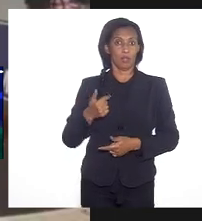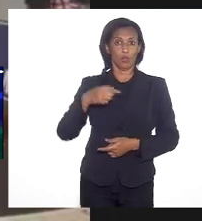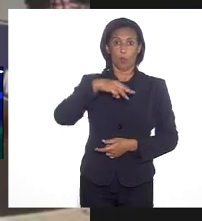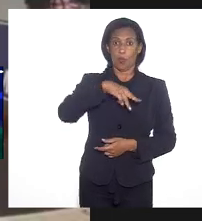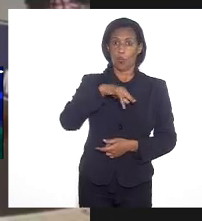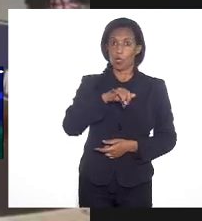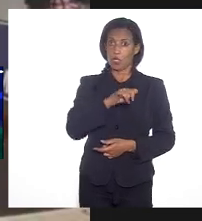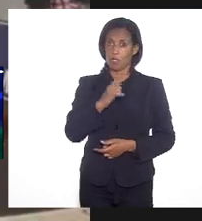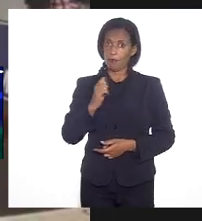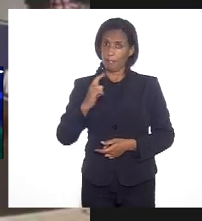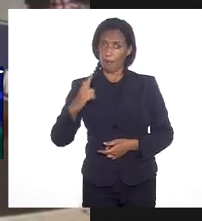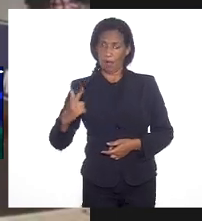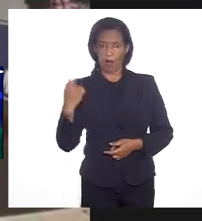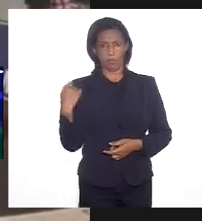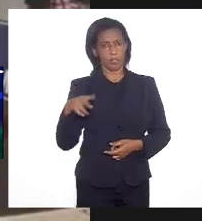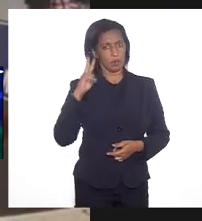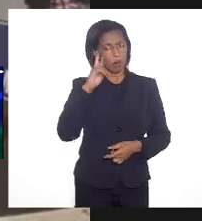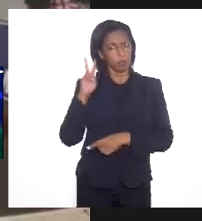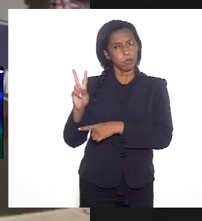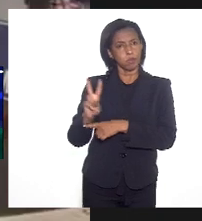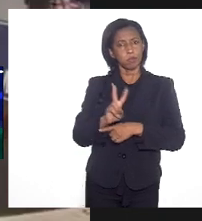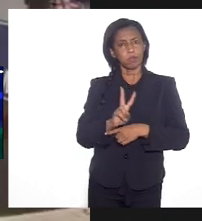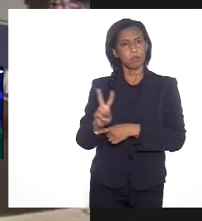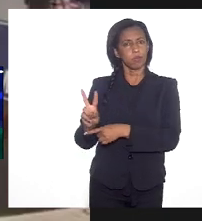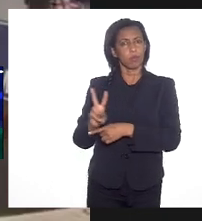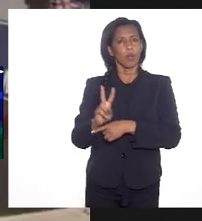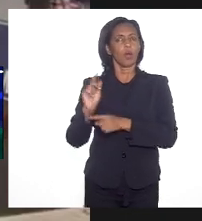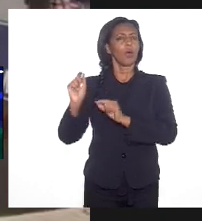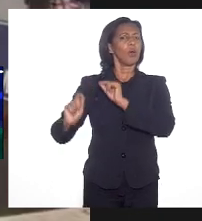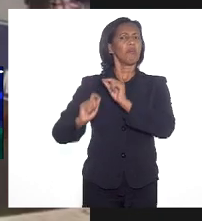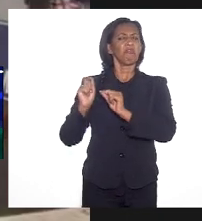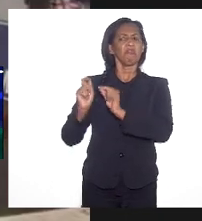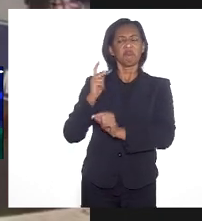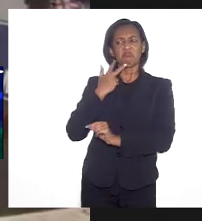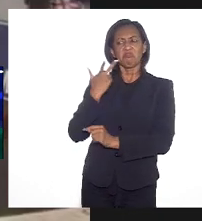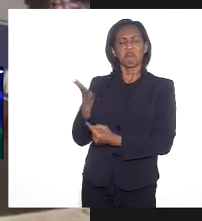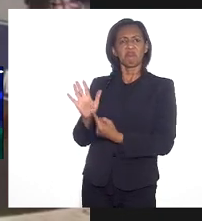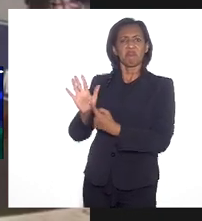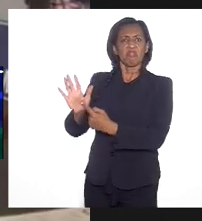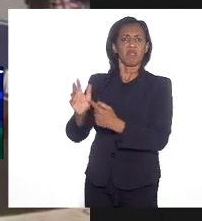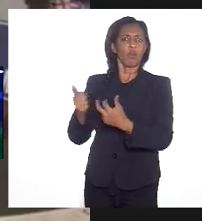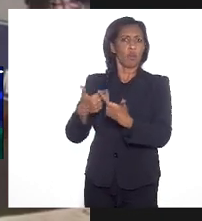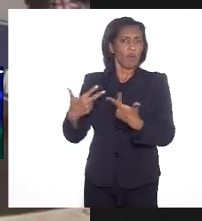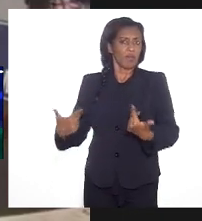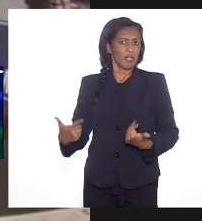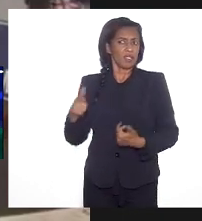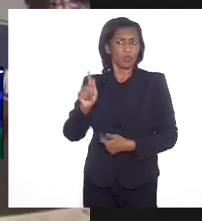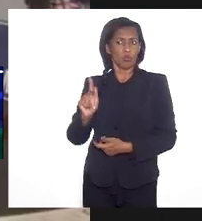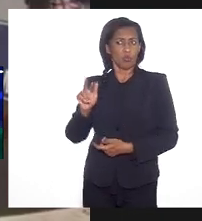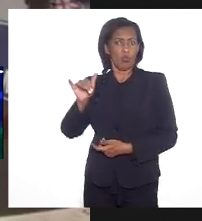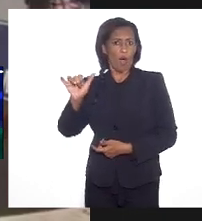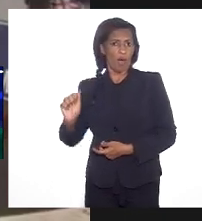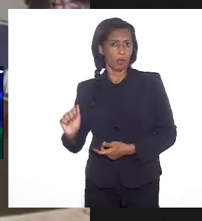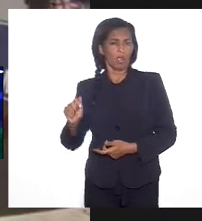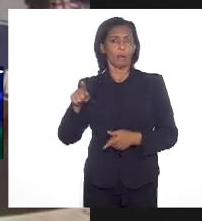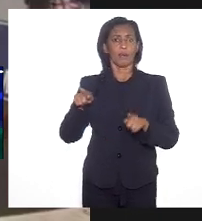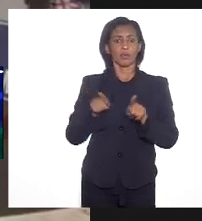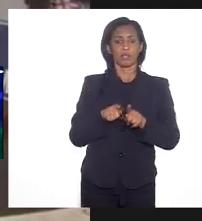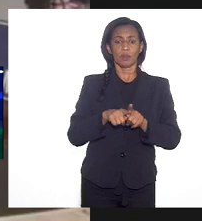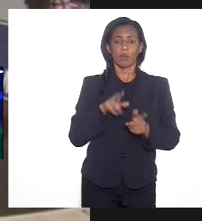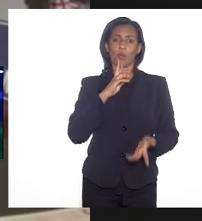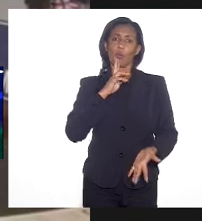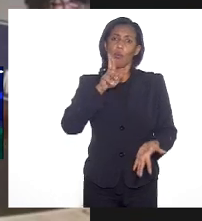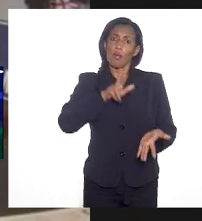precisamos observar o que isso se refere não só na qualificação desses guardas, mas também o